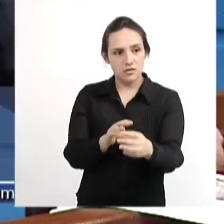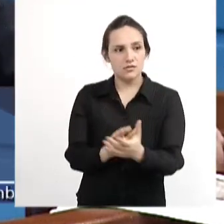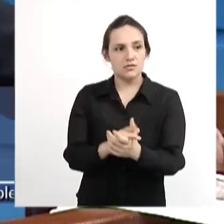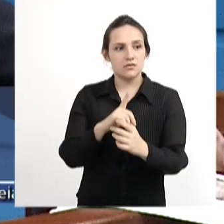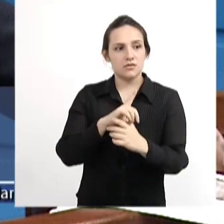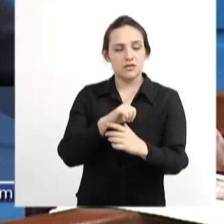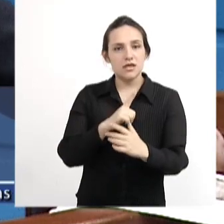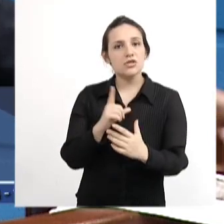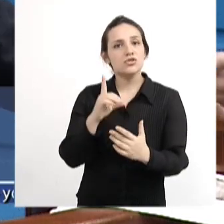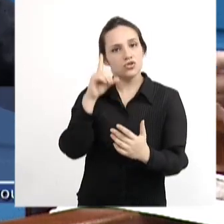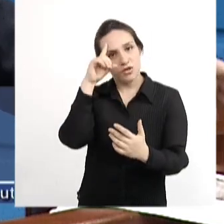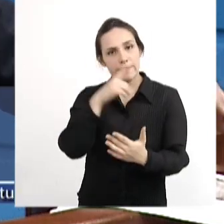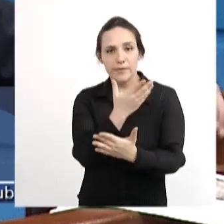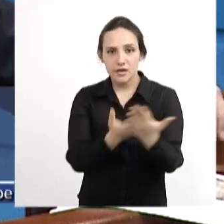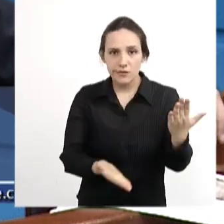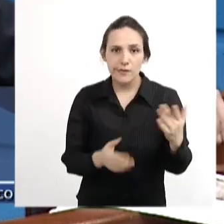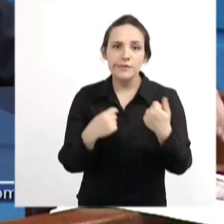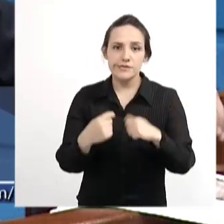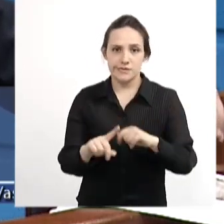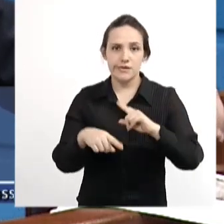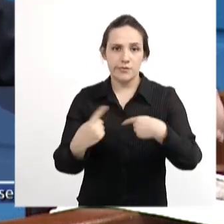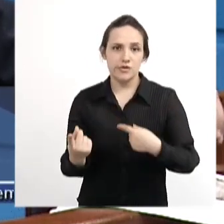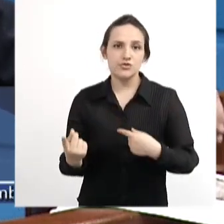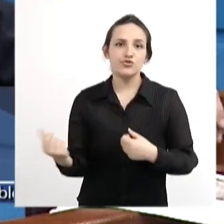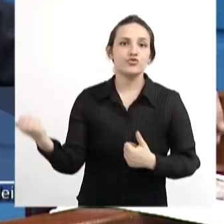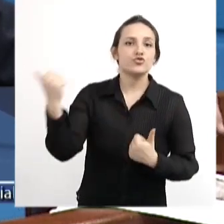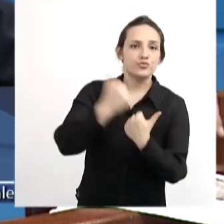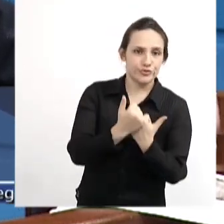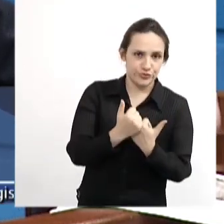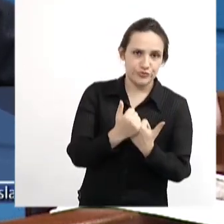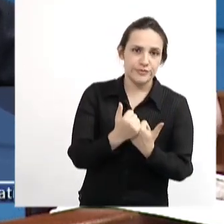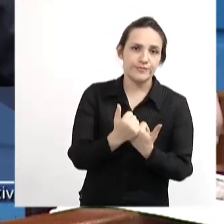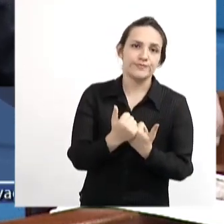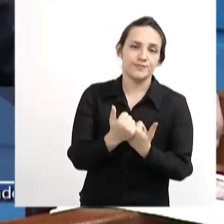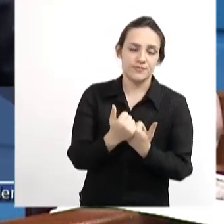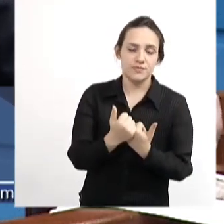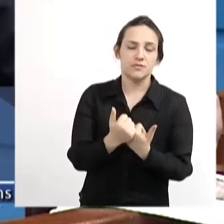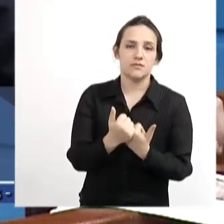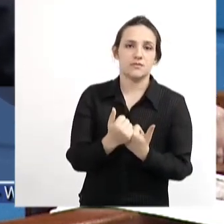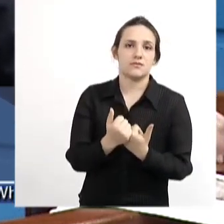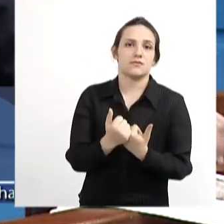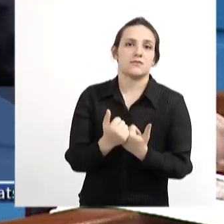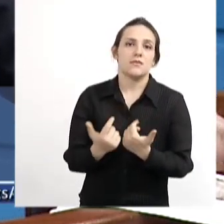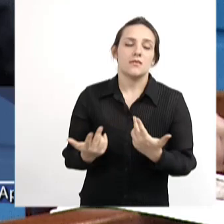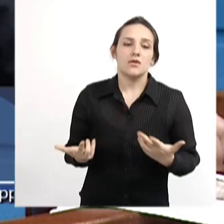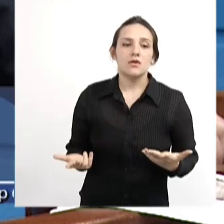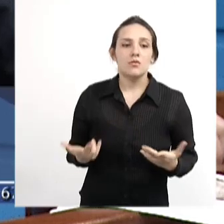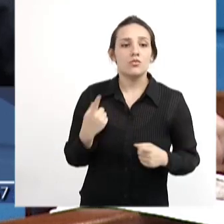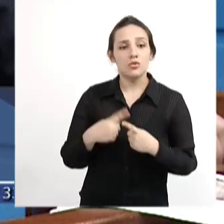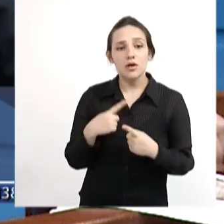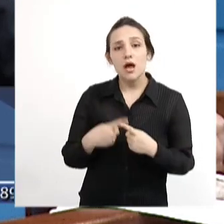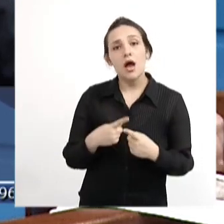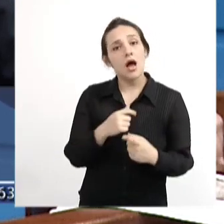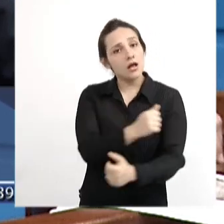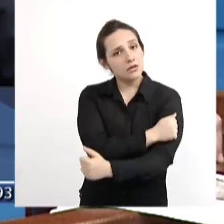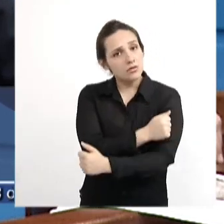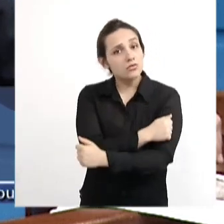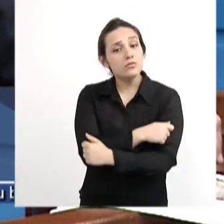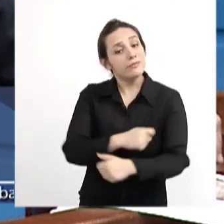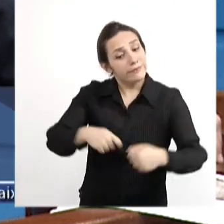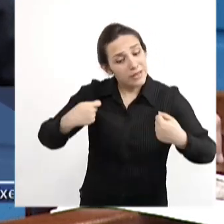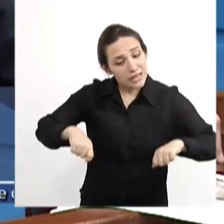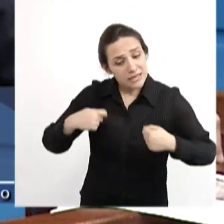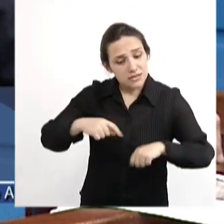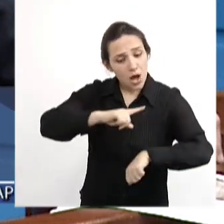dias perdidos que depois terão que ser repostos, né? Porque é obrigatório que o aluno cumpra aquela